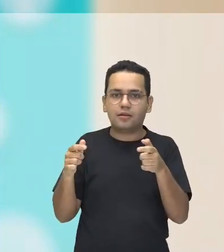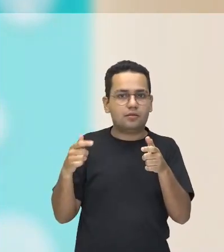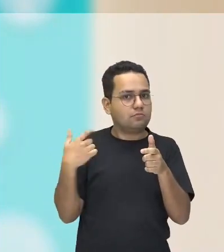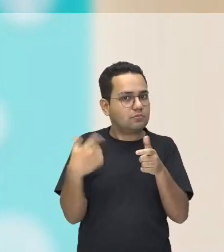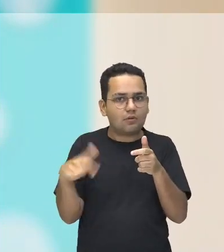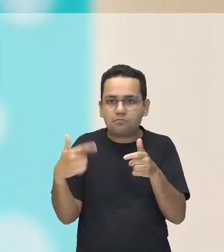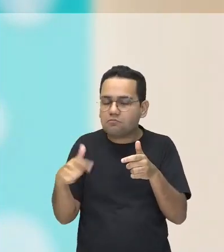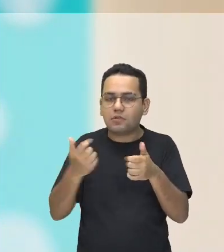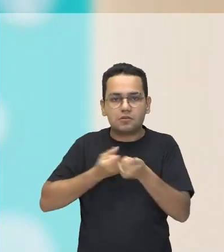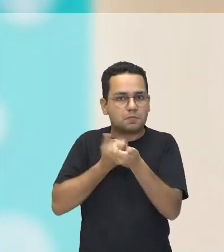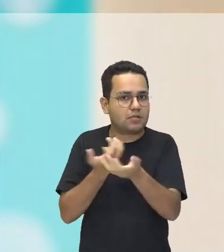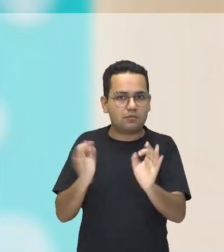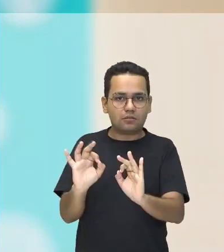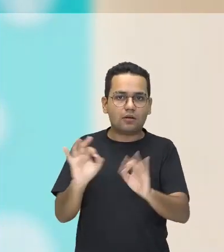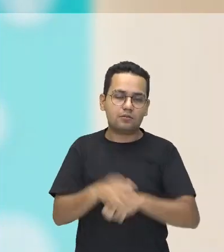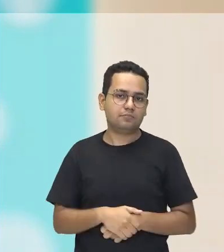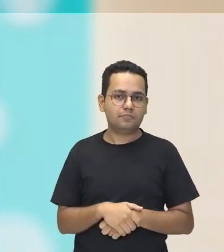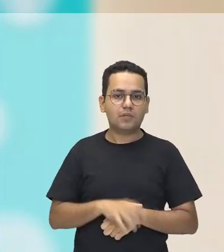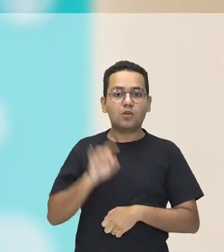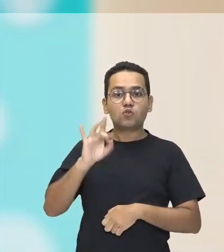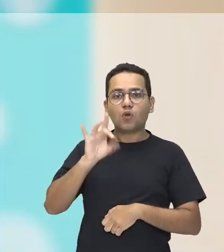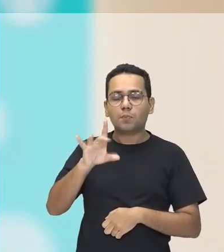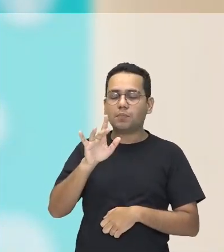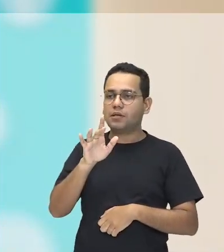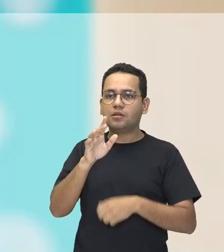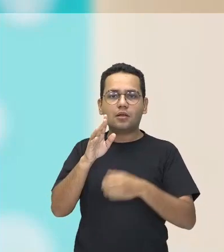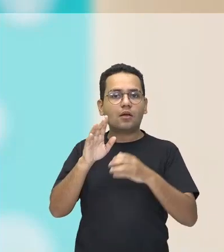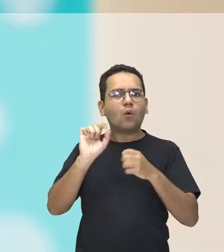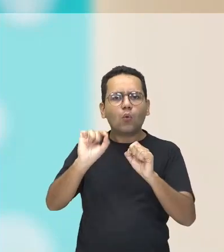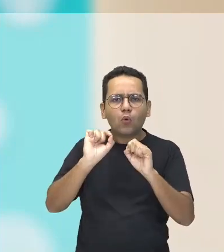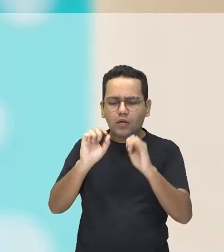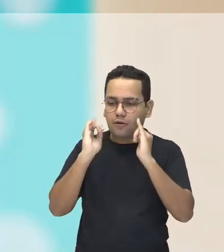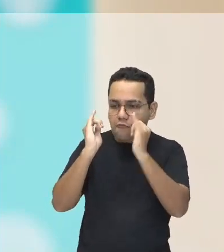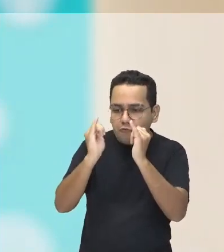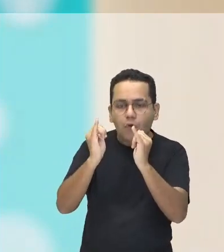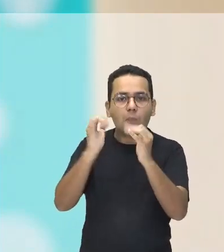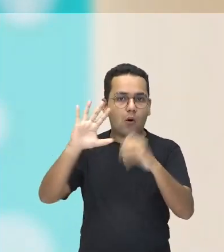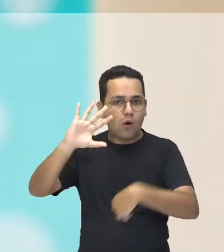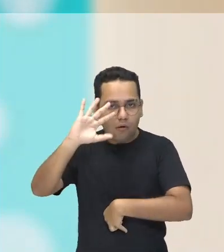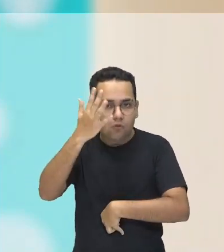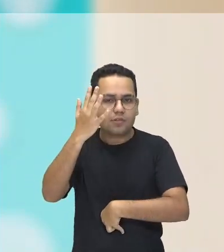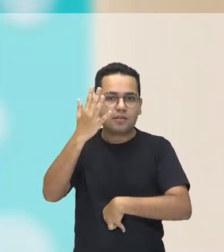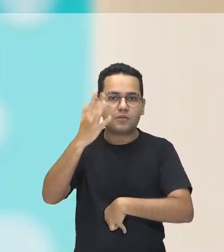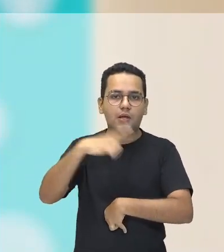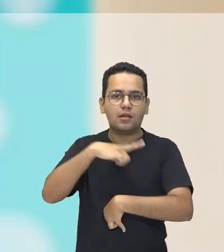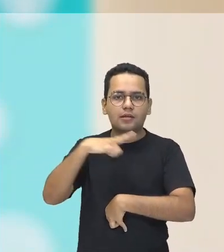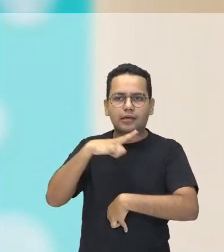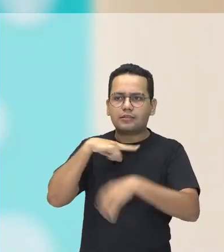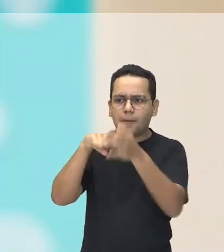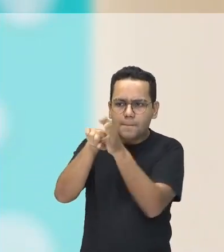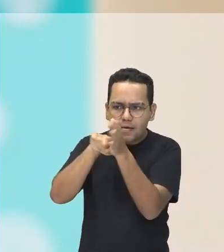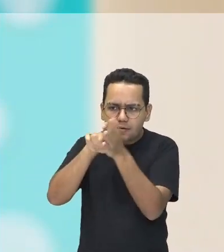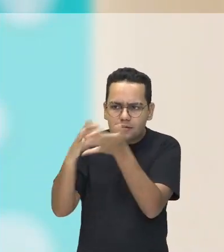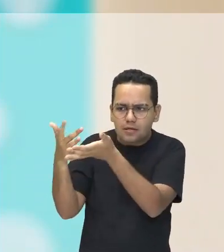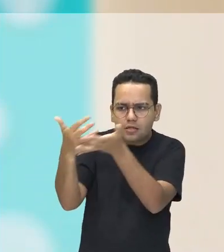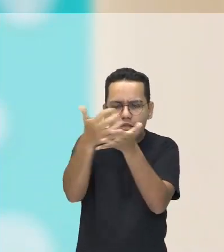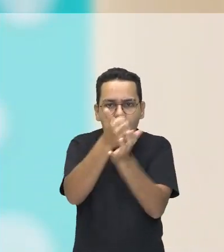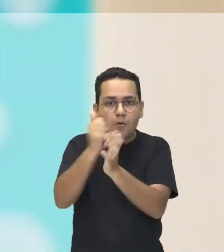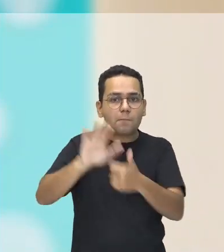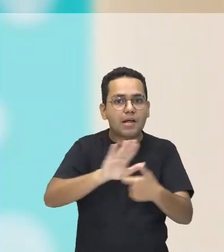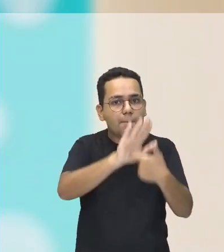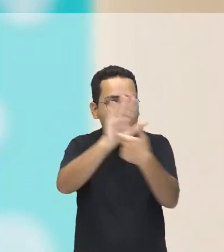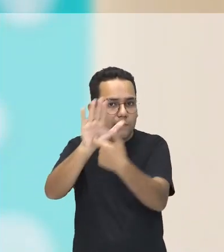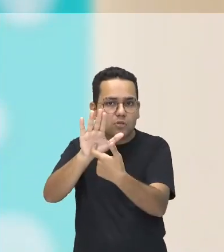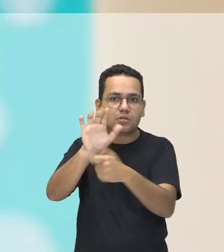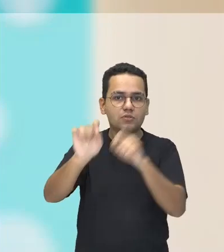isso. Eu apenas falo realmente do fato que está acontecendo. Eu trago ali alguns dados justamente para mostrar